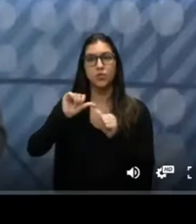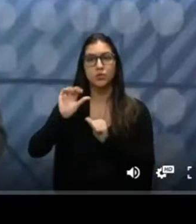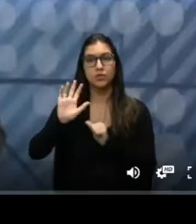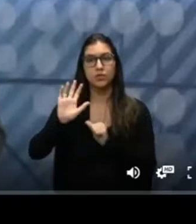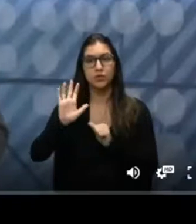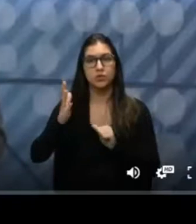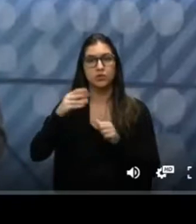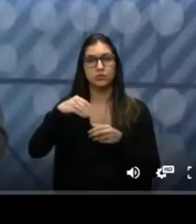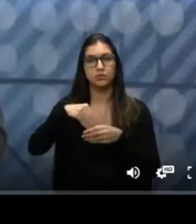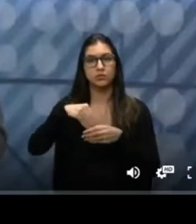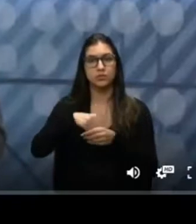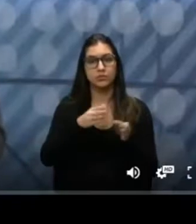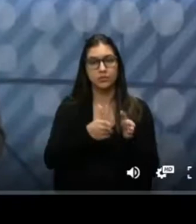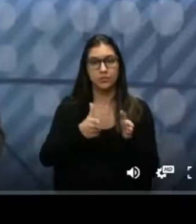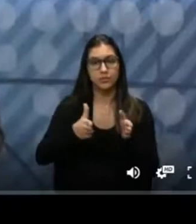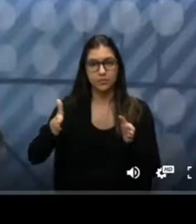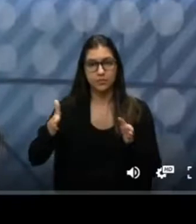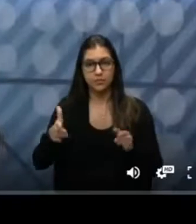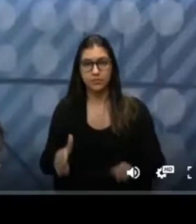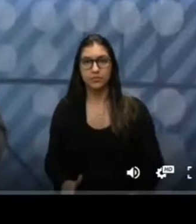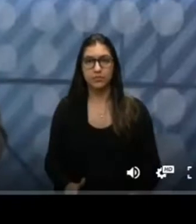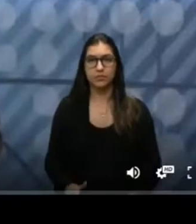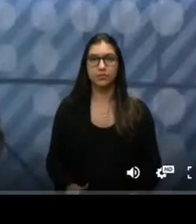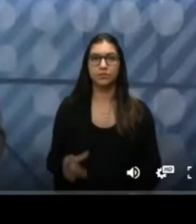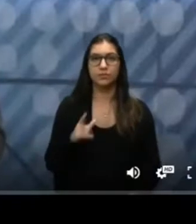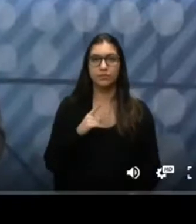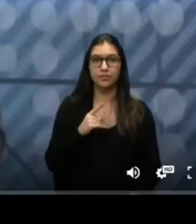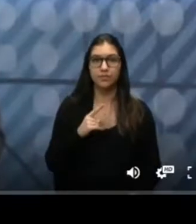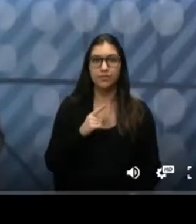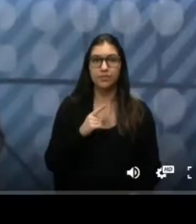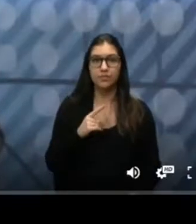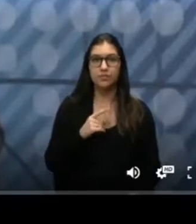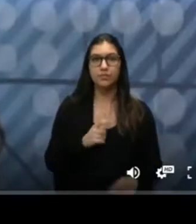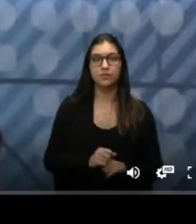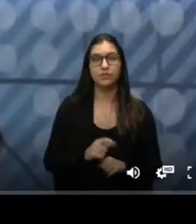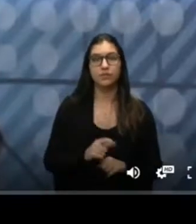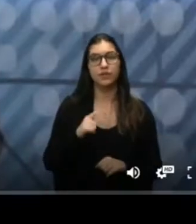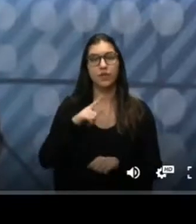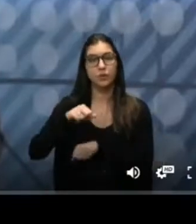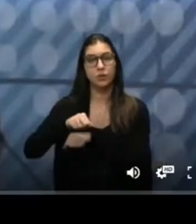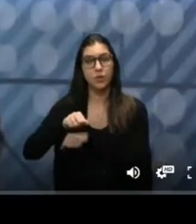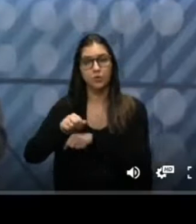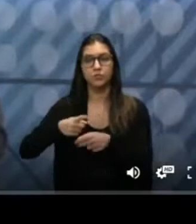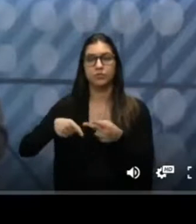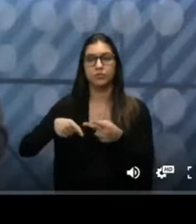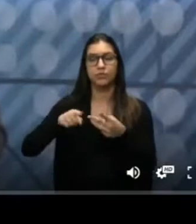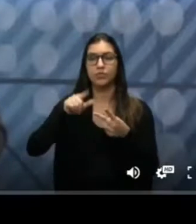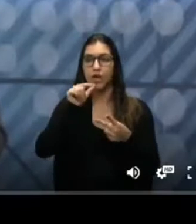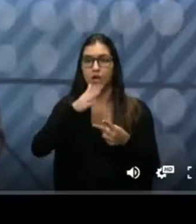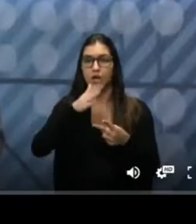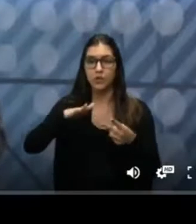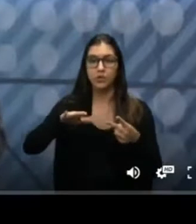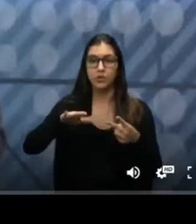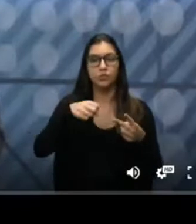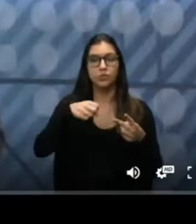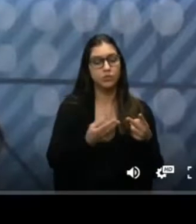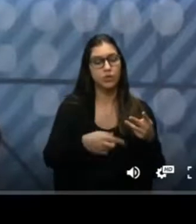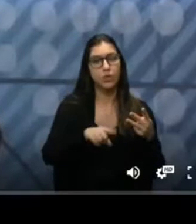ocorrem nos estados físicos da matéria. Então, nós temos que a matéria se encontra em estado sólido, líquido ou gasoso.